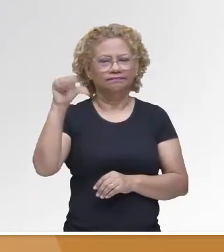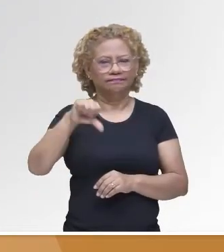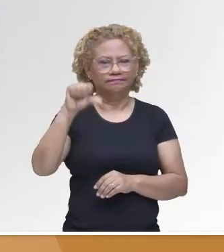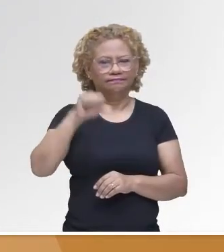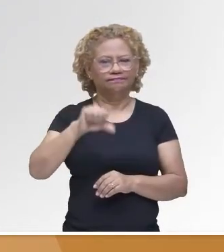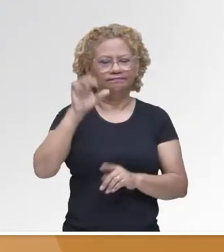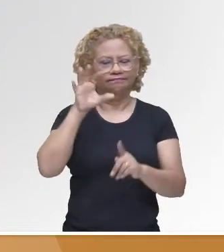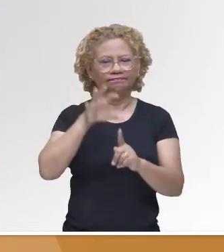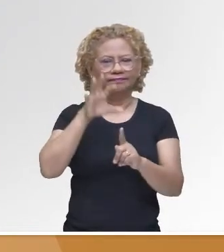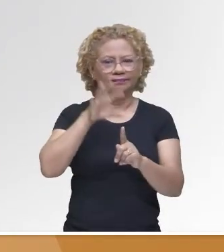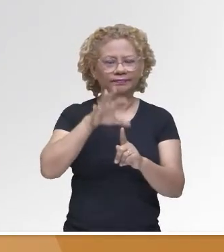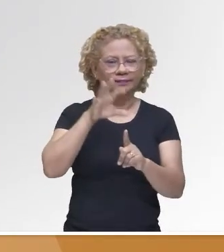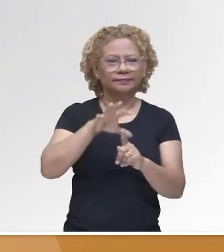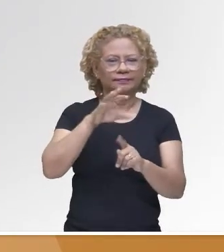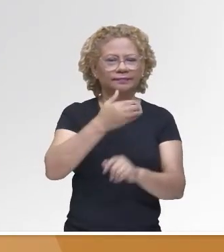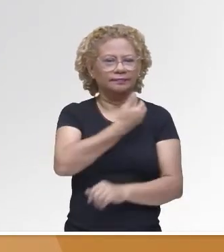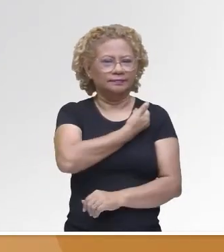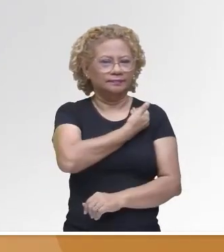surgindo aí.